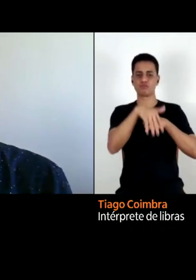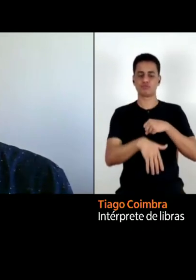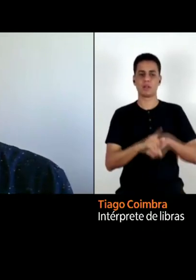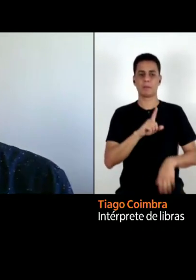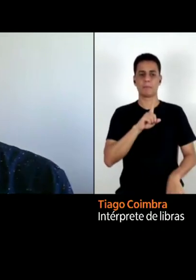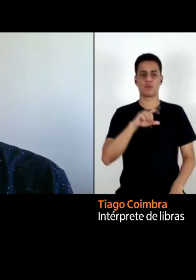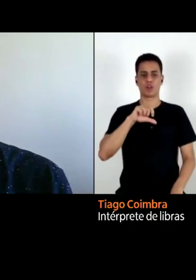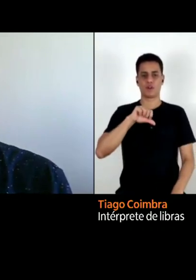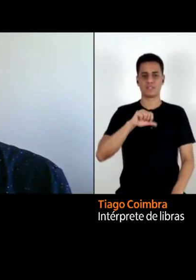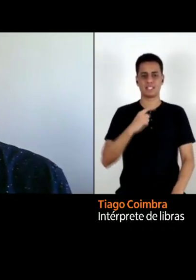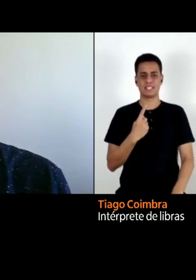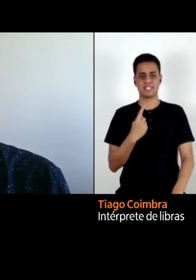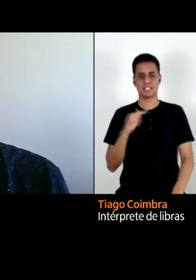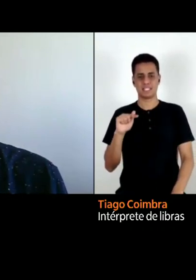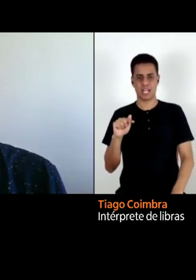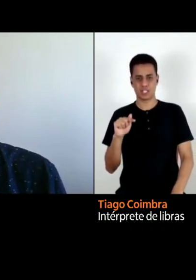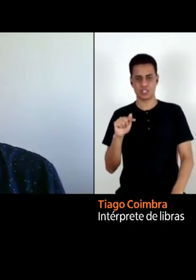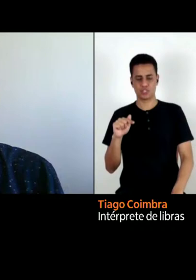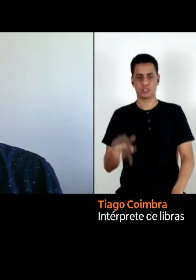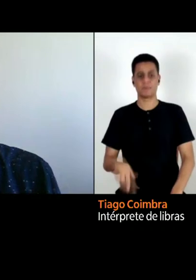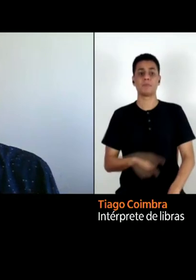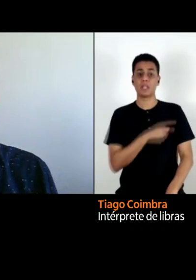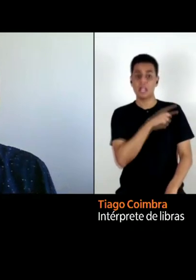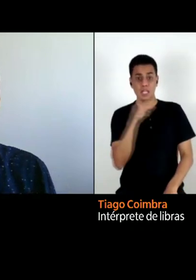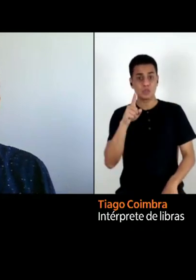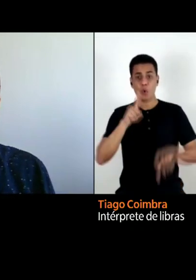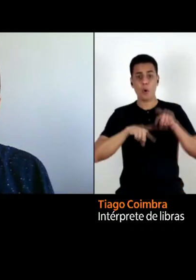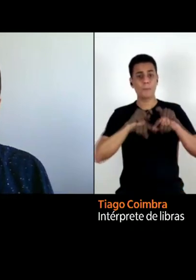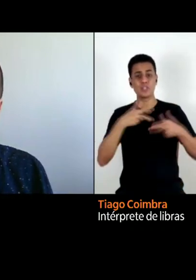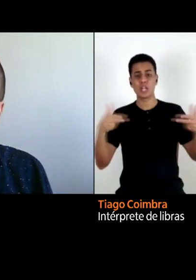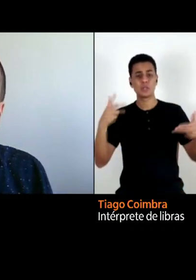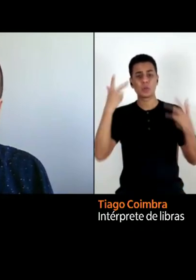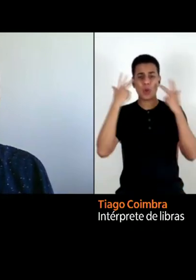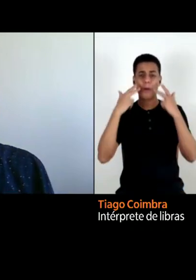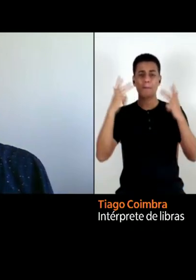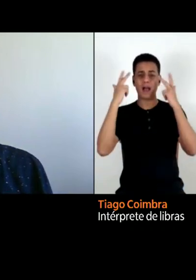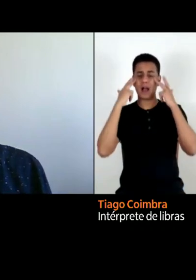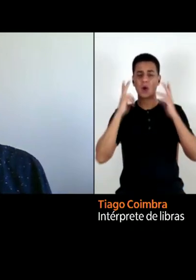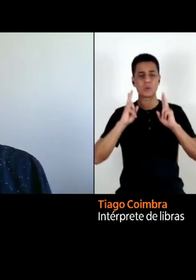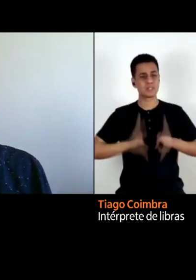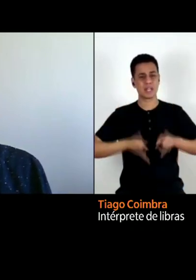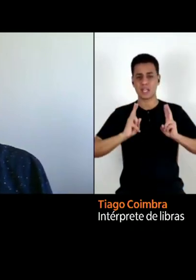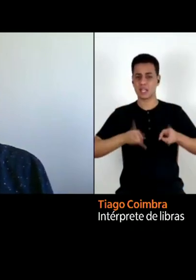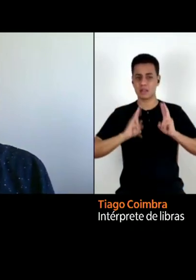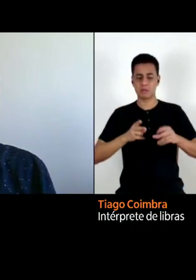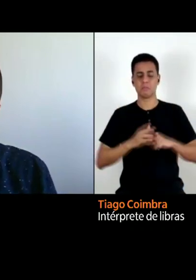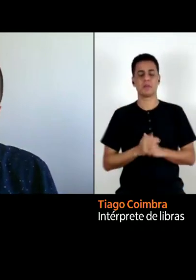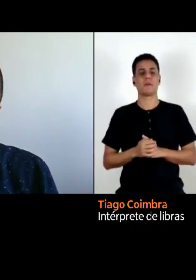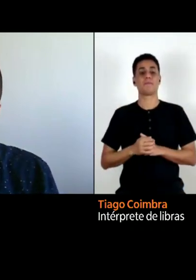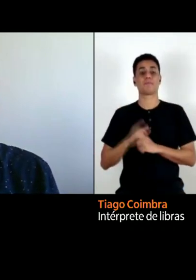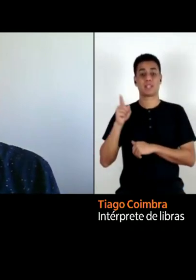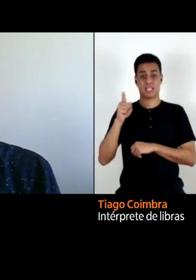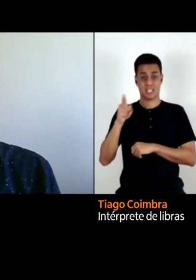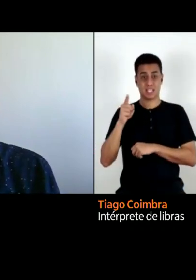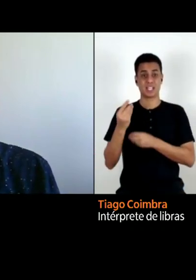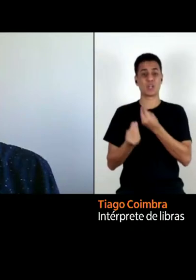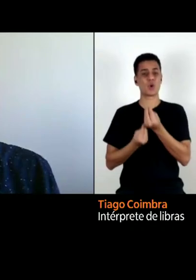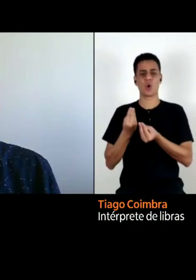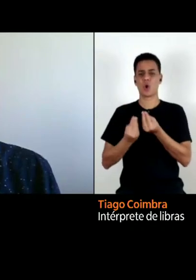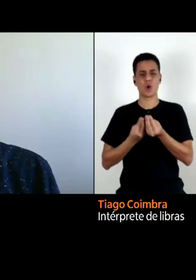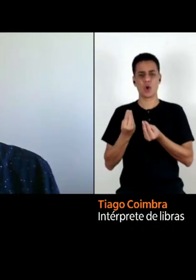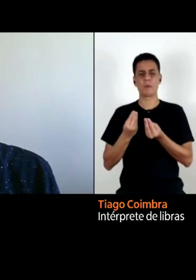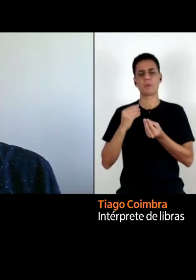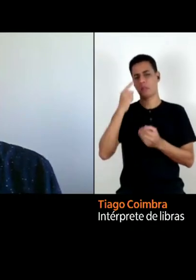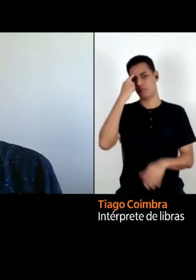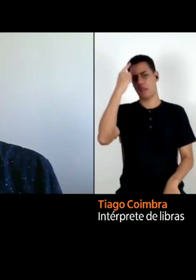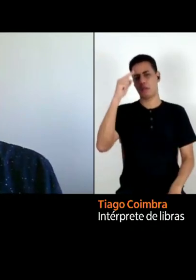objetos prosaicos do cotidiano, e o gesto fundador de Duchamp foi justamente deslocá-los do